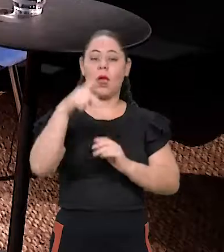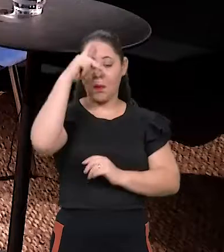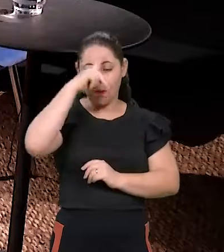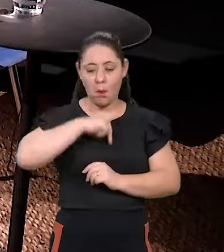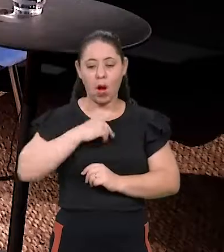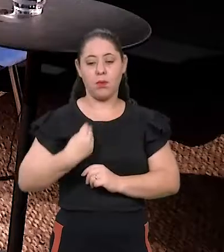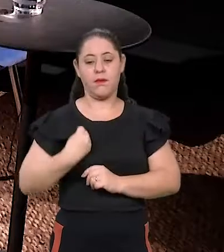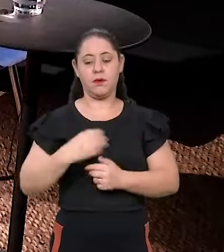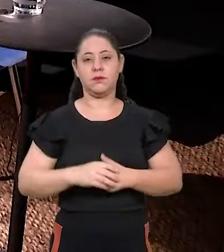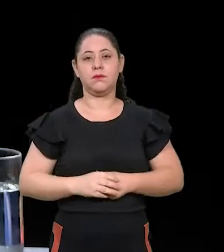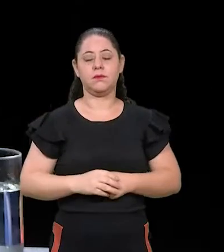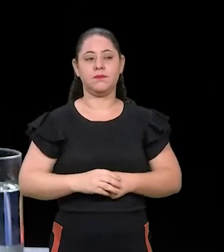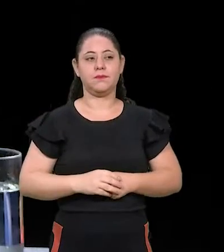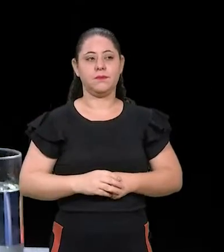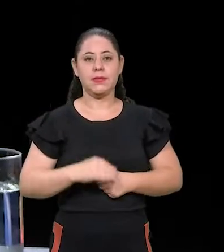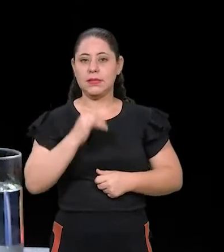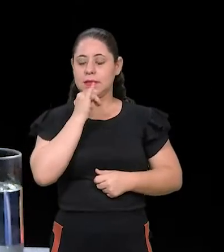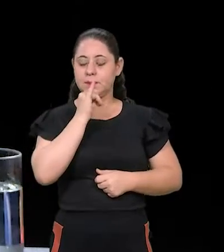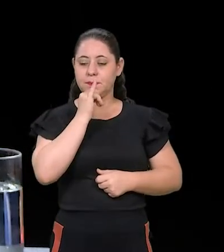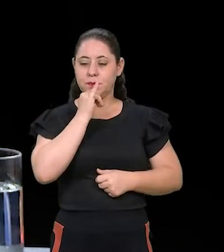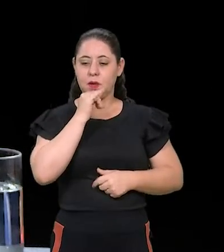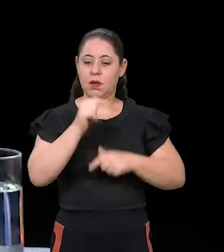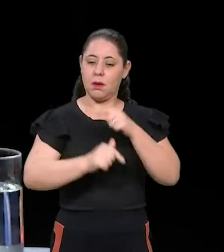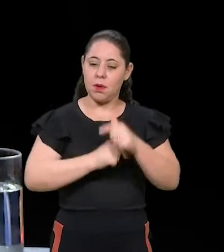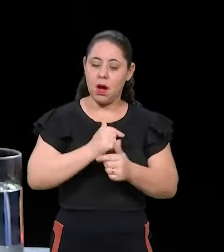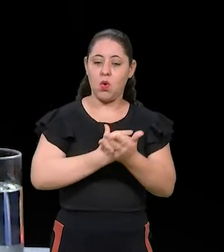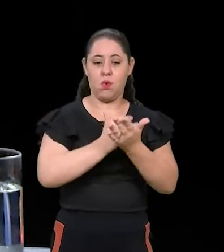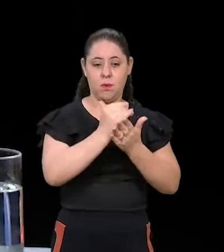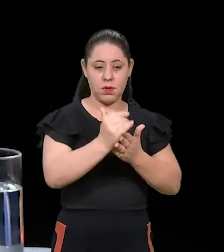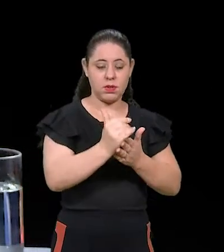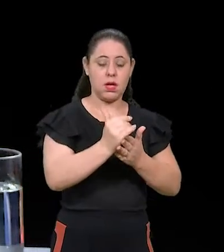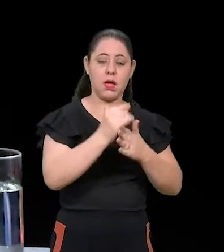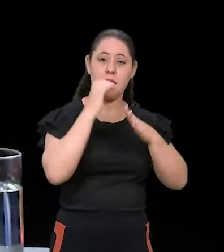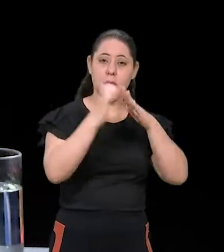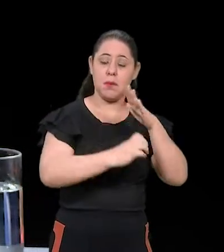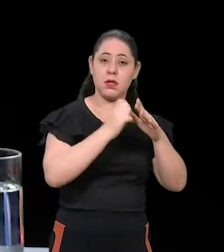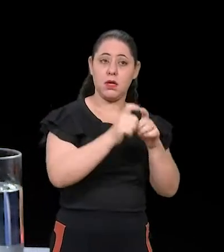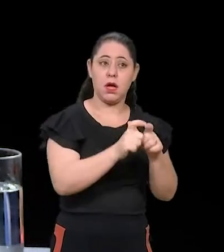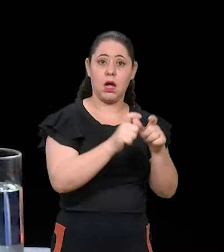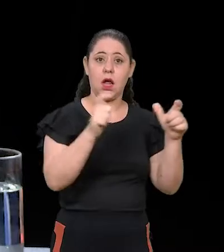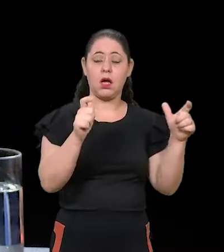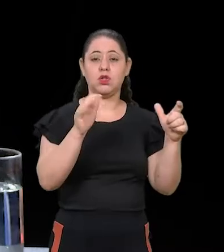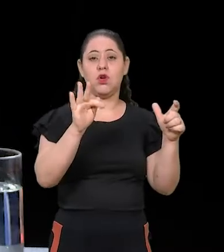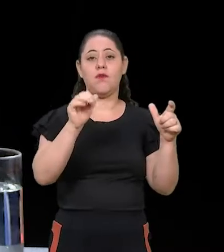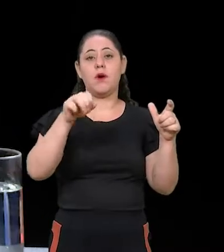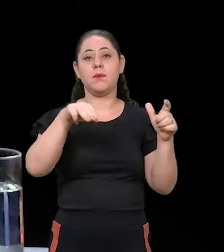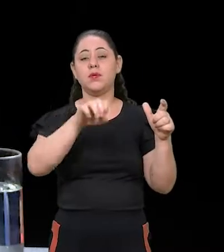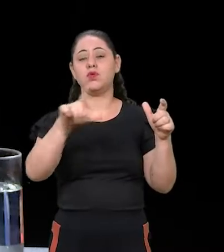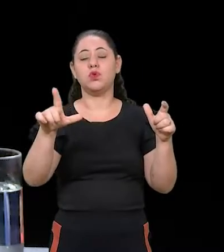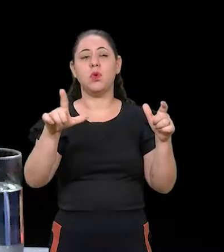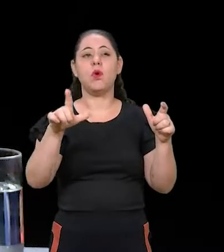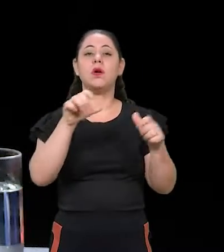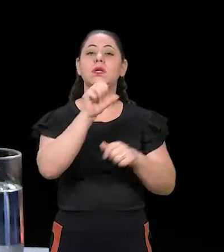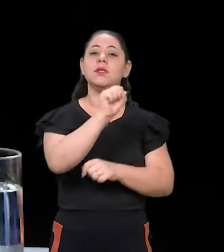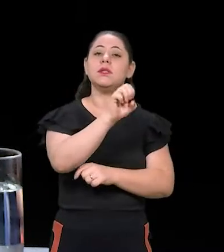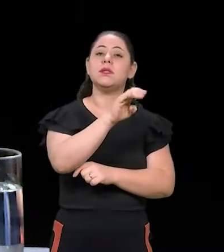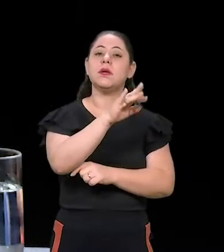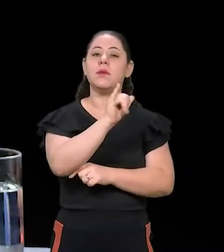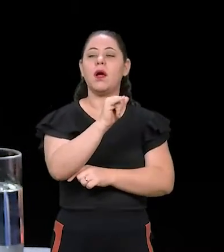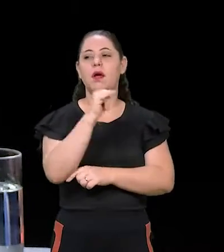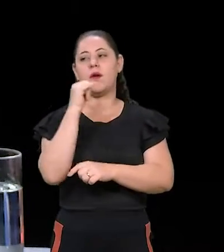essa questão pessoal, começar em grandes instituições, FamaSul, Sebrae, a despeito do que você